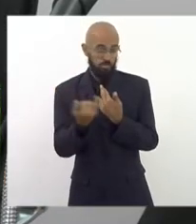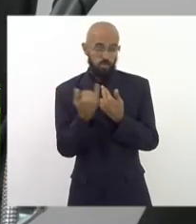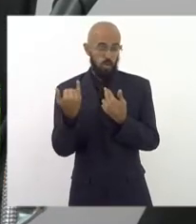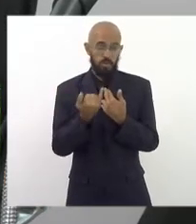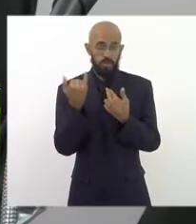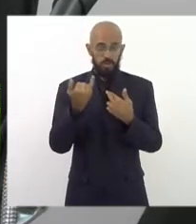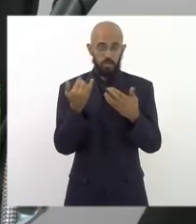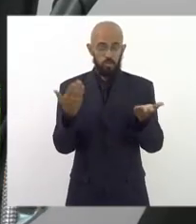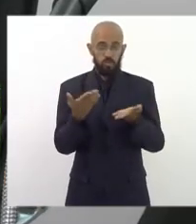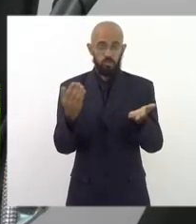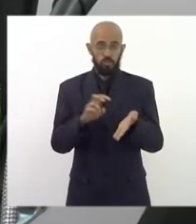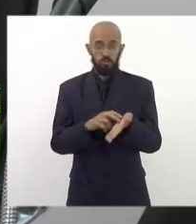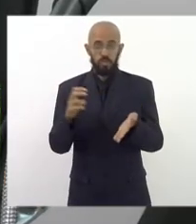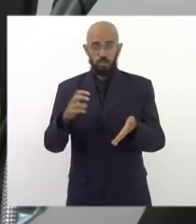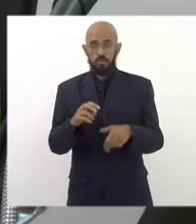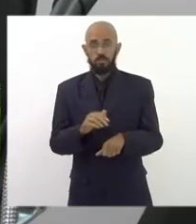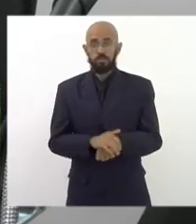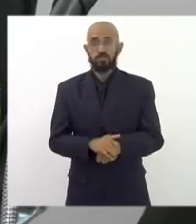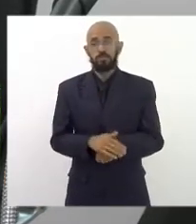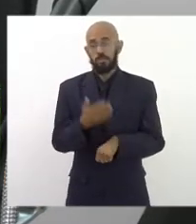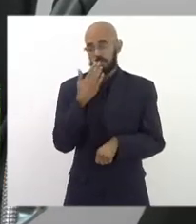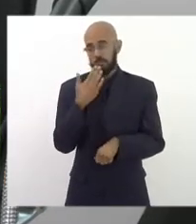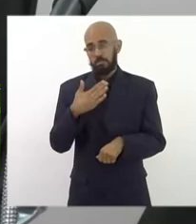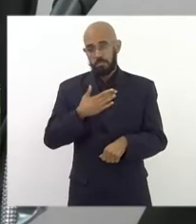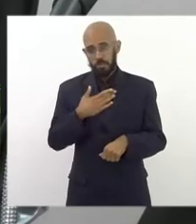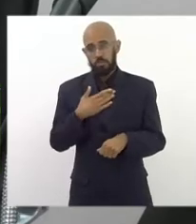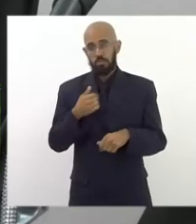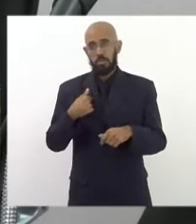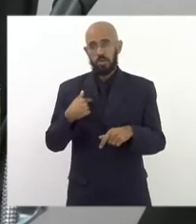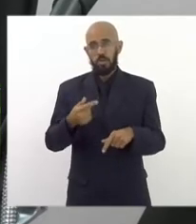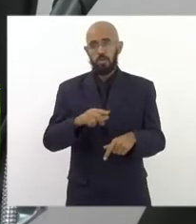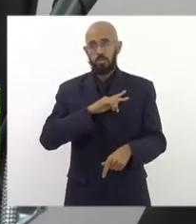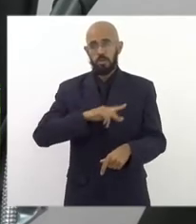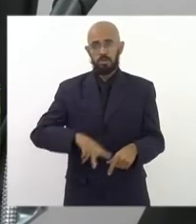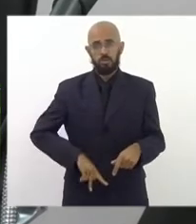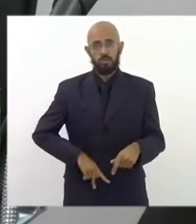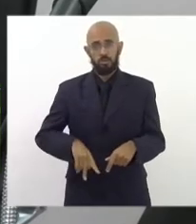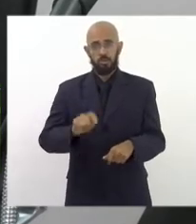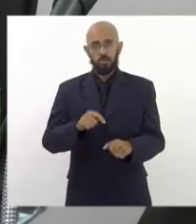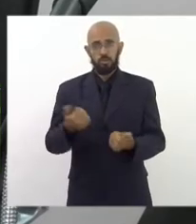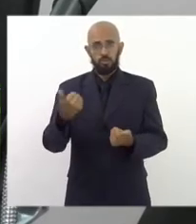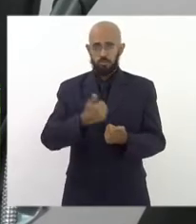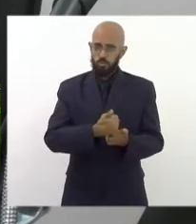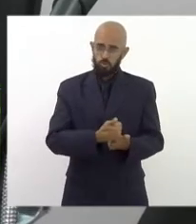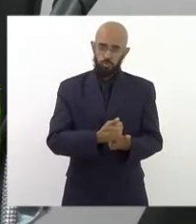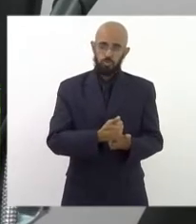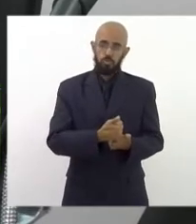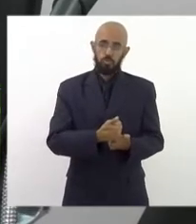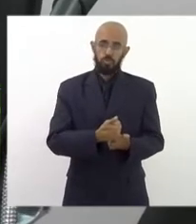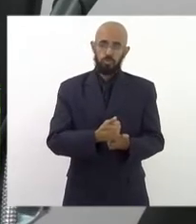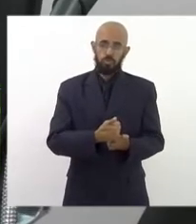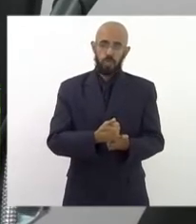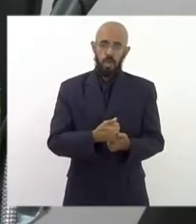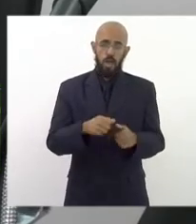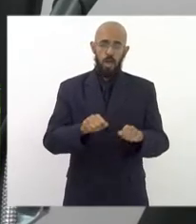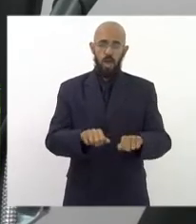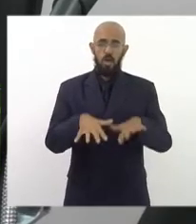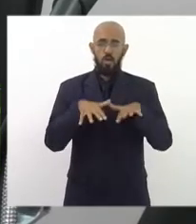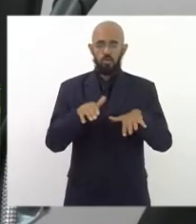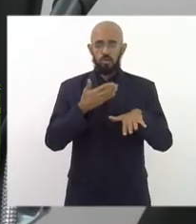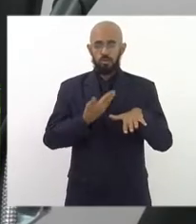importantíssima na manhã de hoje, e pediu que eu presidisse a presente audiência